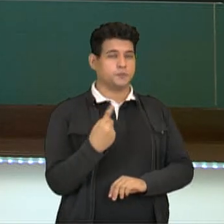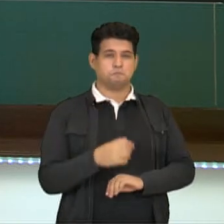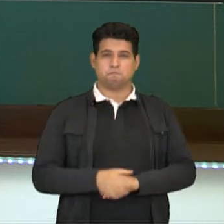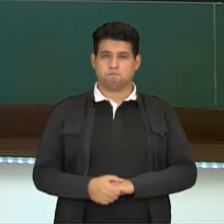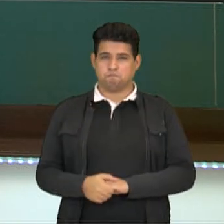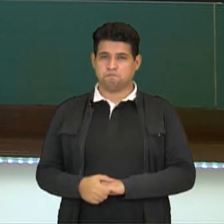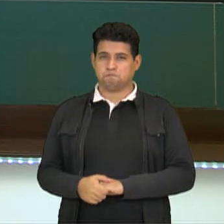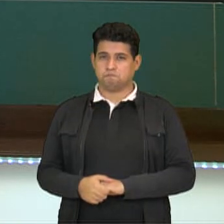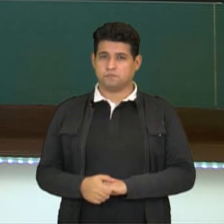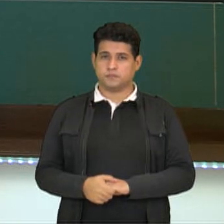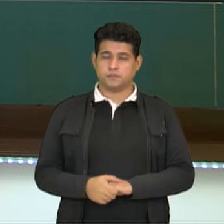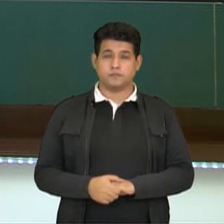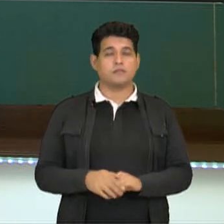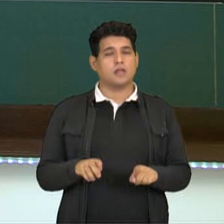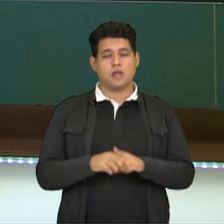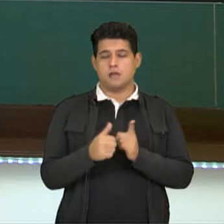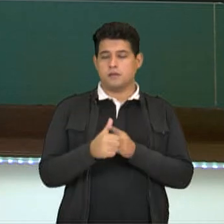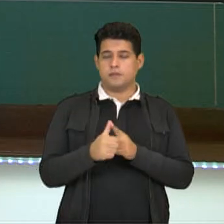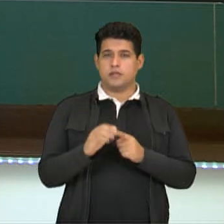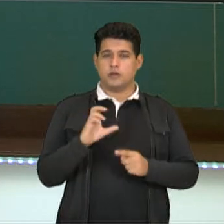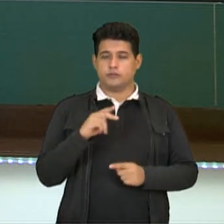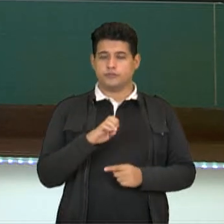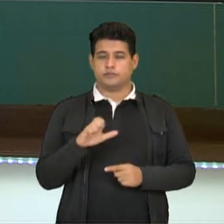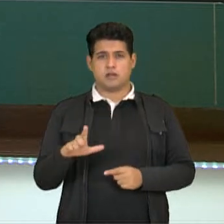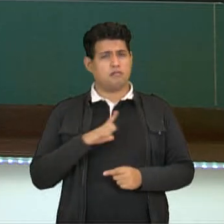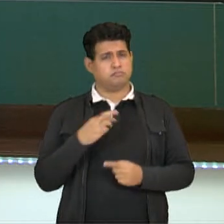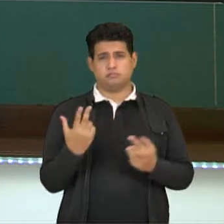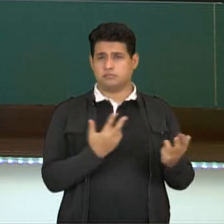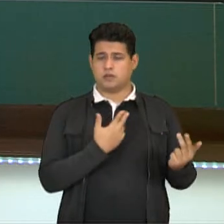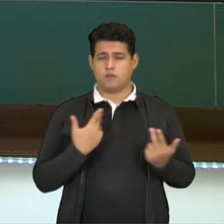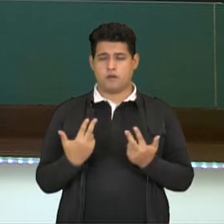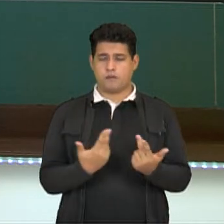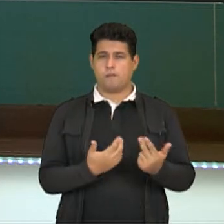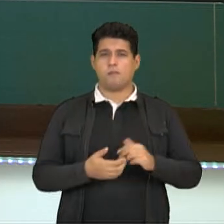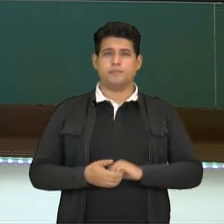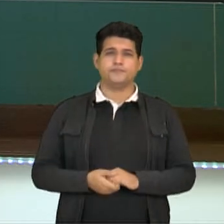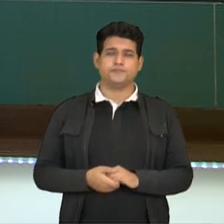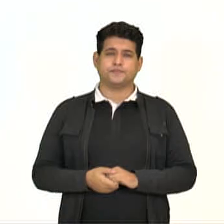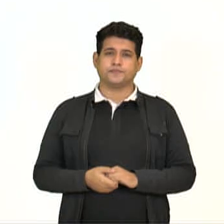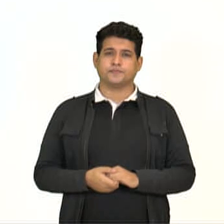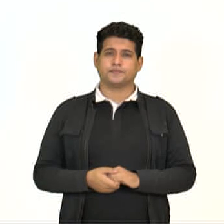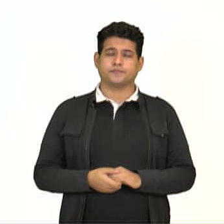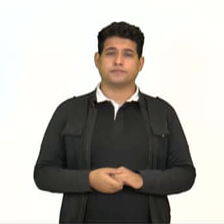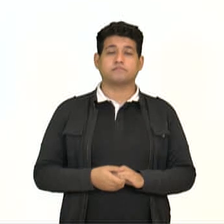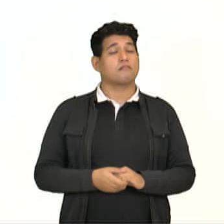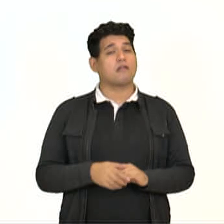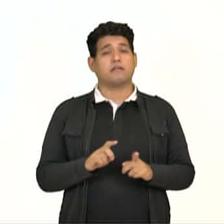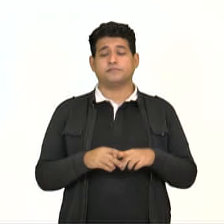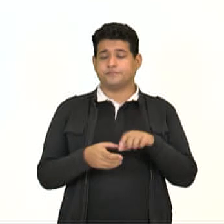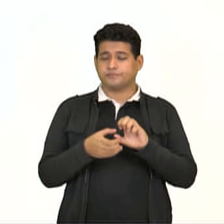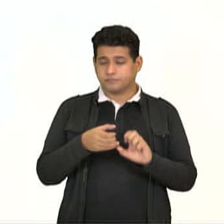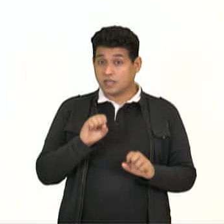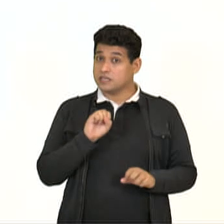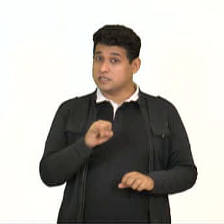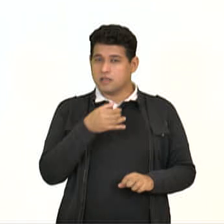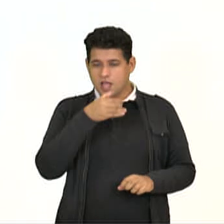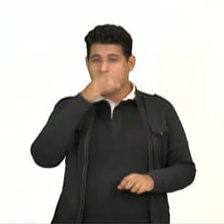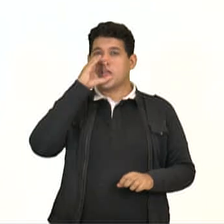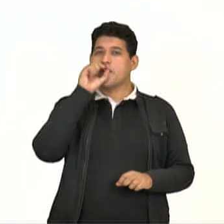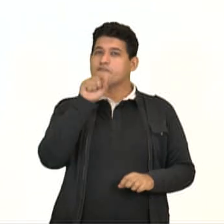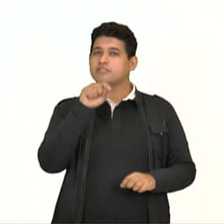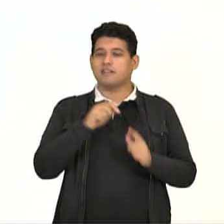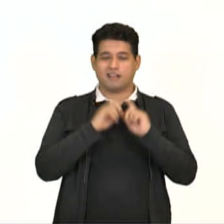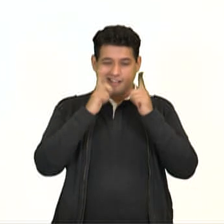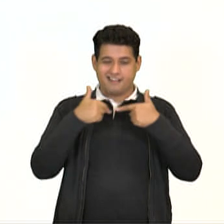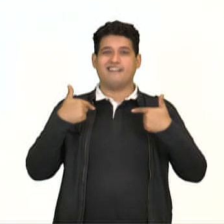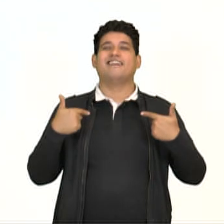condicional do tipo 1 ou first conditional é a mesma coisa. If you drink a Coke, you will smile, é